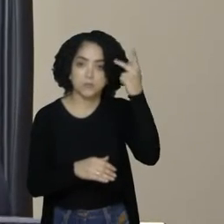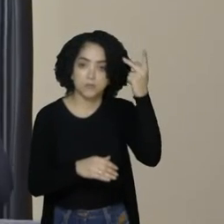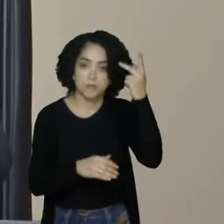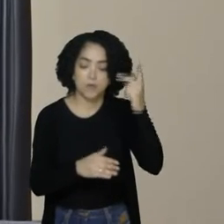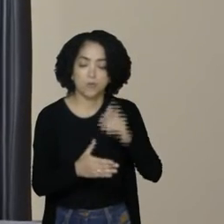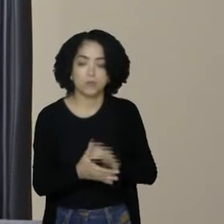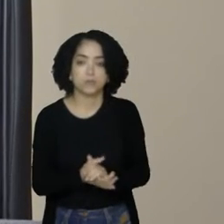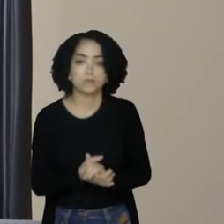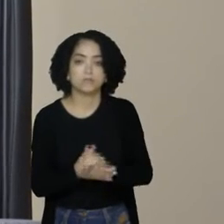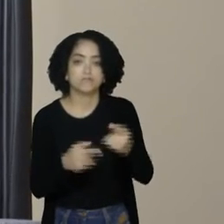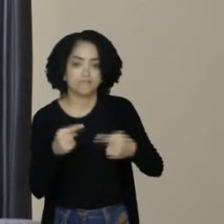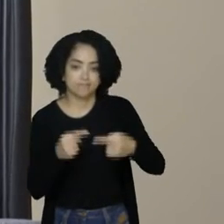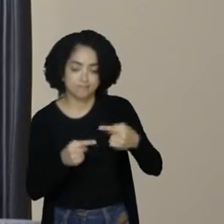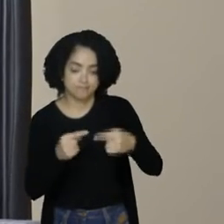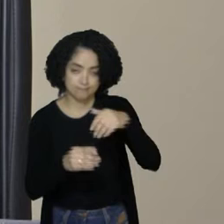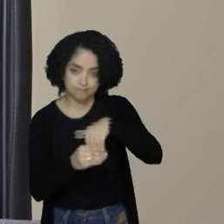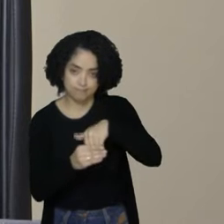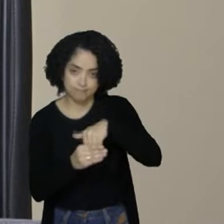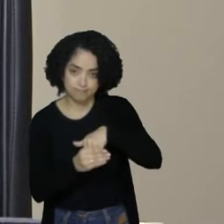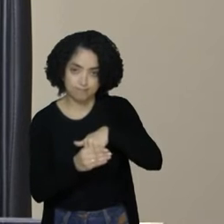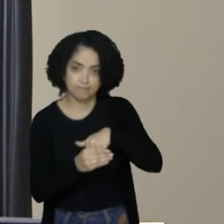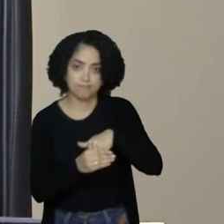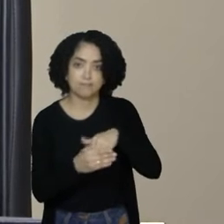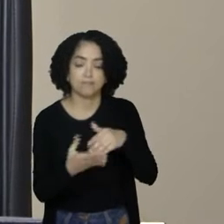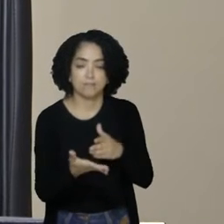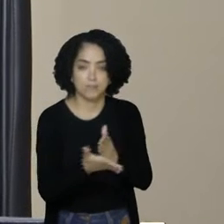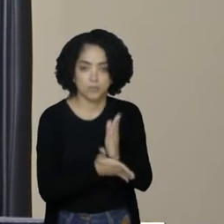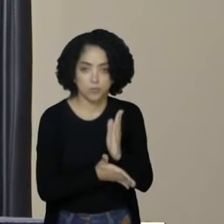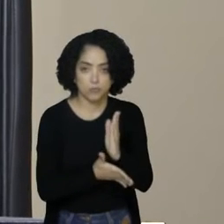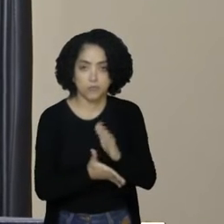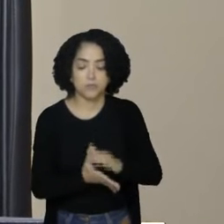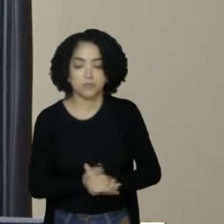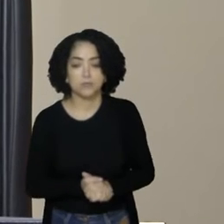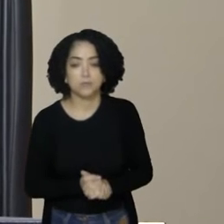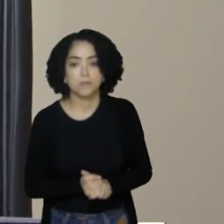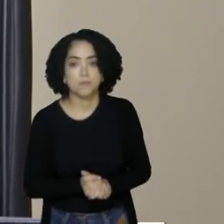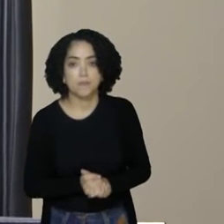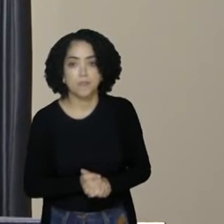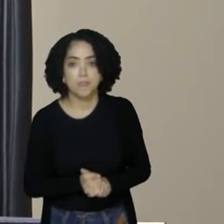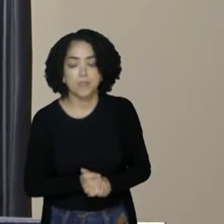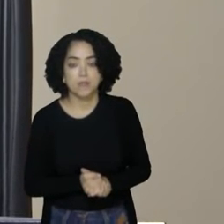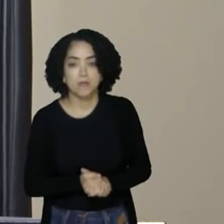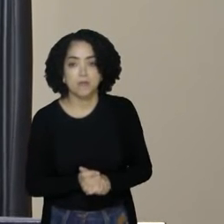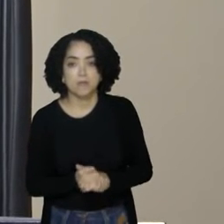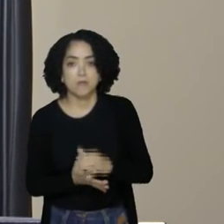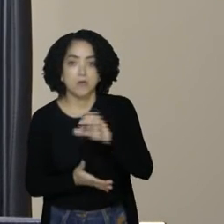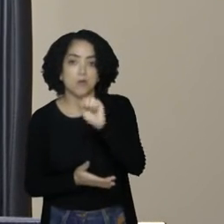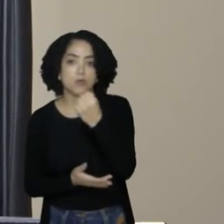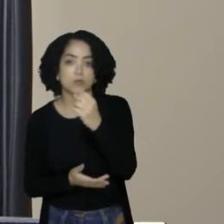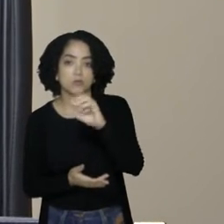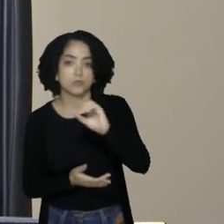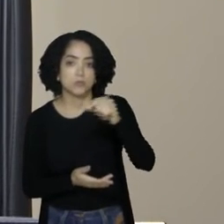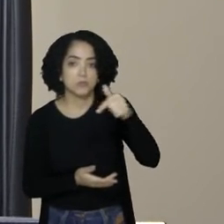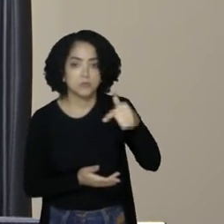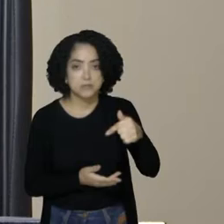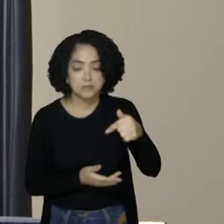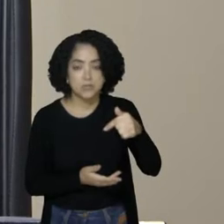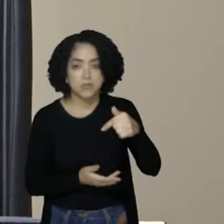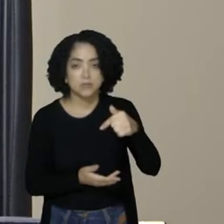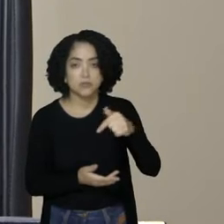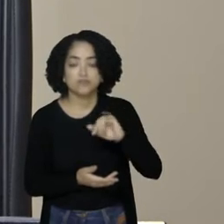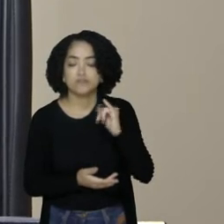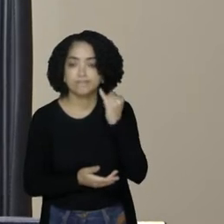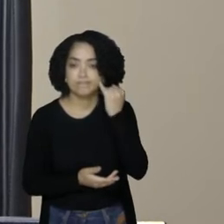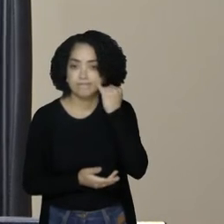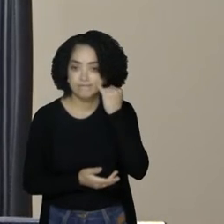não havendo quem queira discutir, em votação, está aprovado. Moção 807, autor deputado Gessé